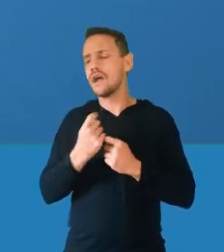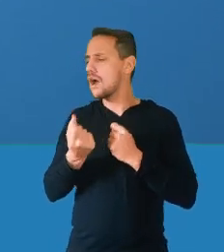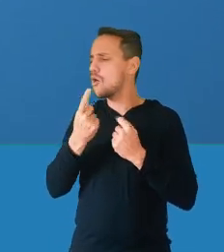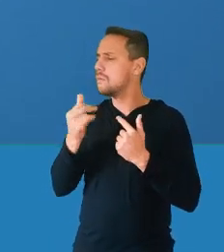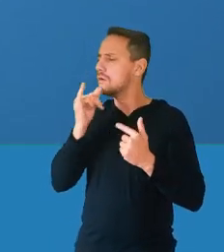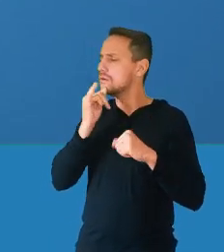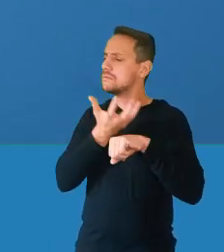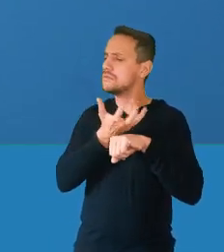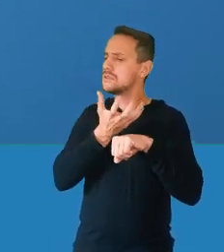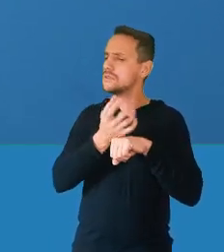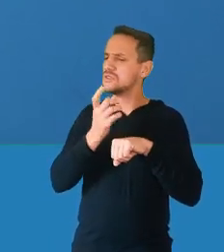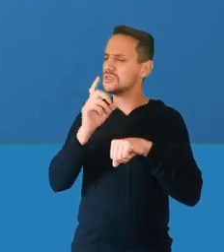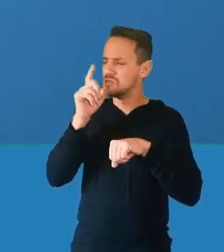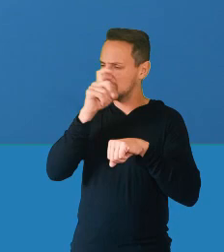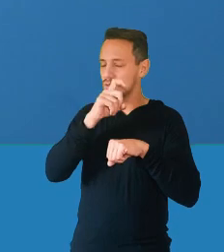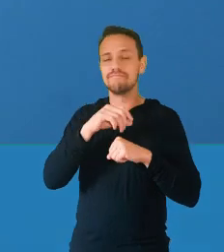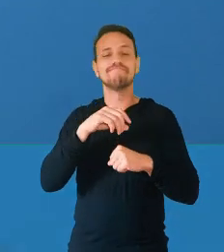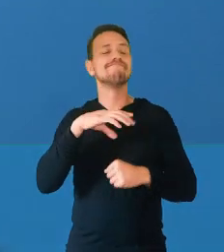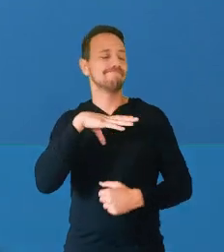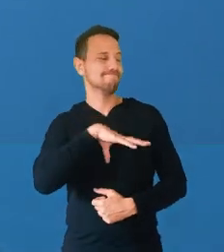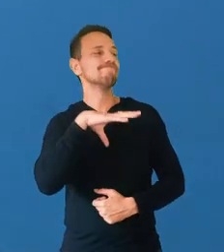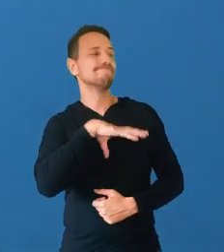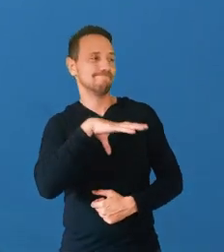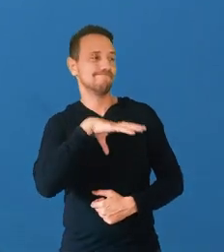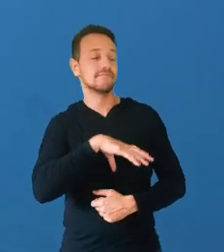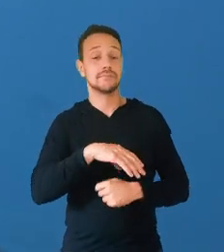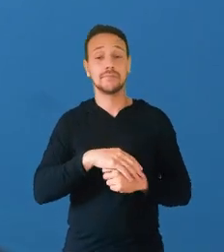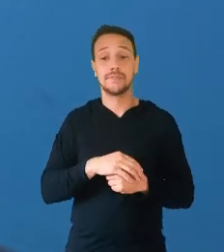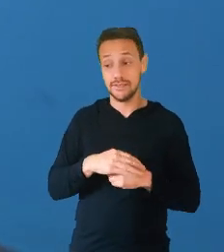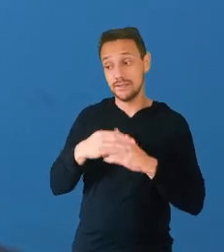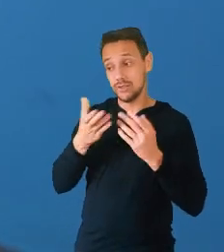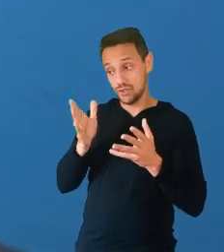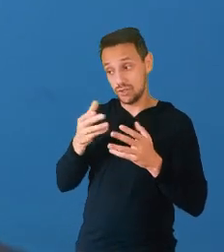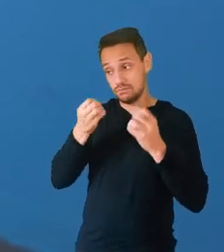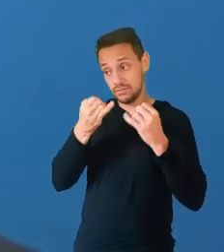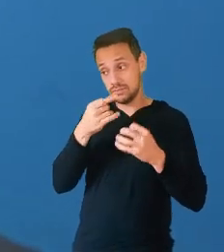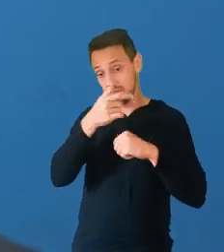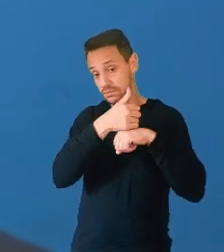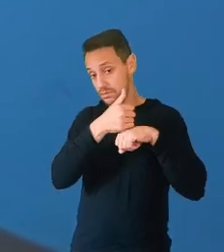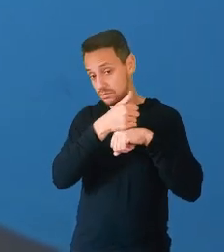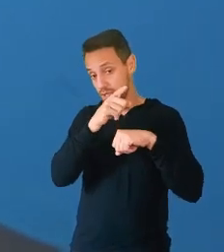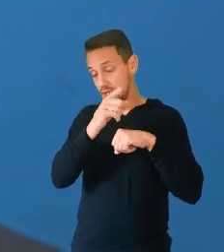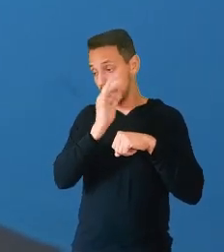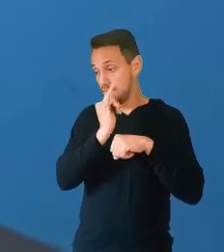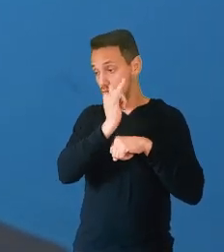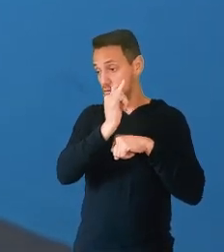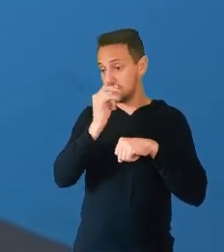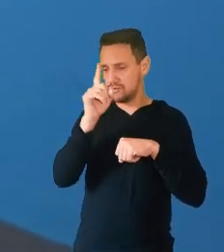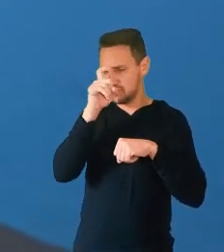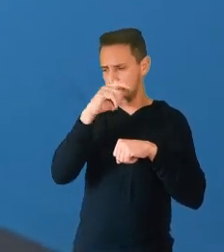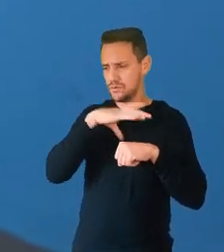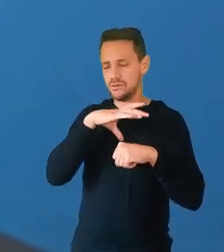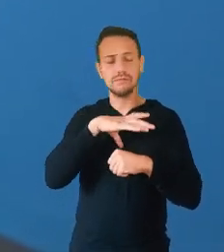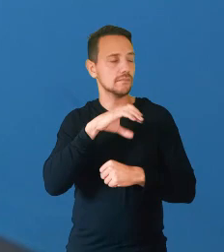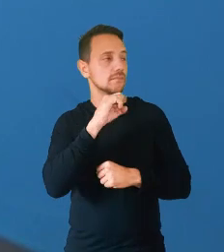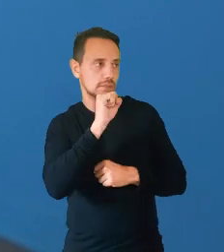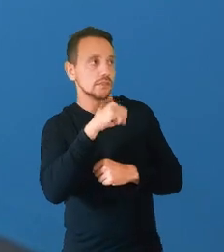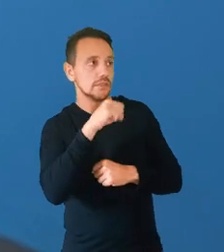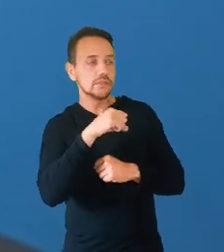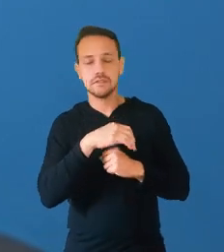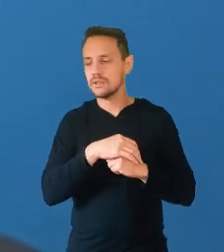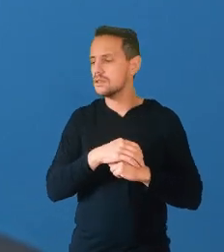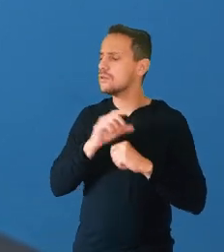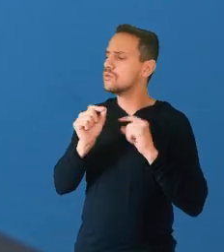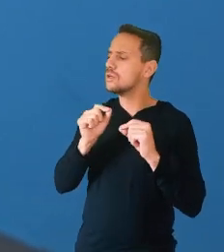com dificuldade? Português. E aí você já falou aqui para as profissionais que você tá com dificuldade em português? Sim. Você tem